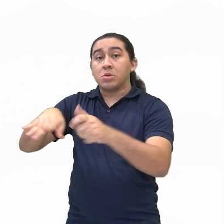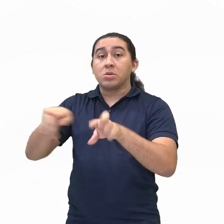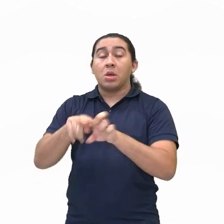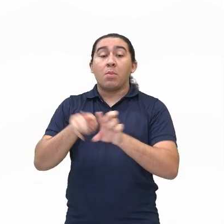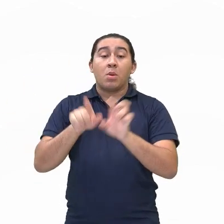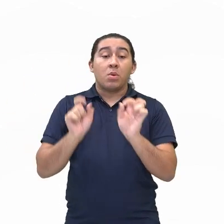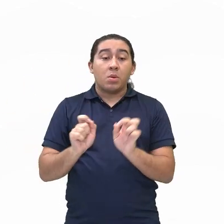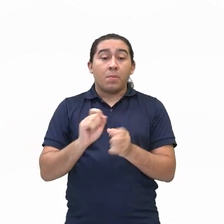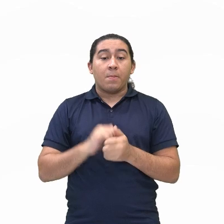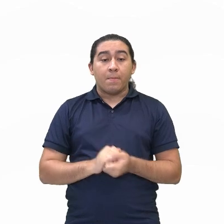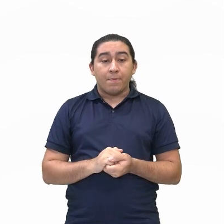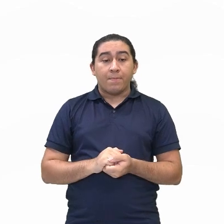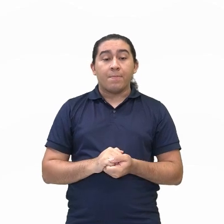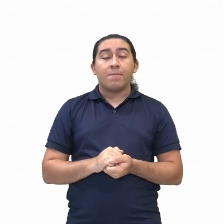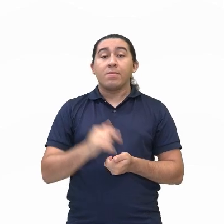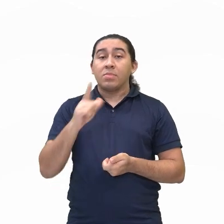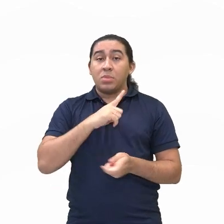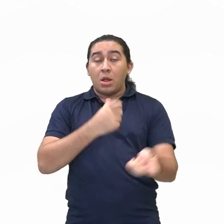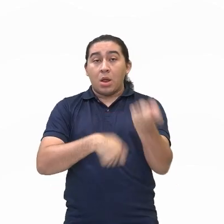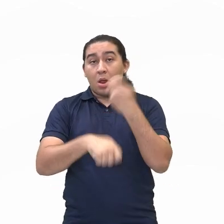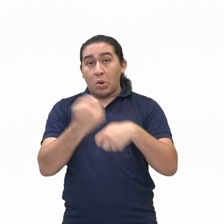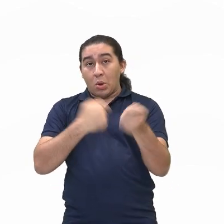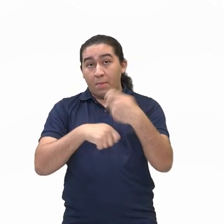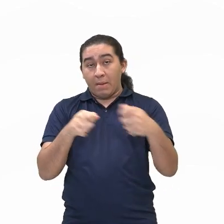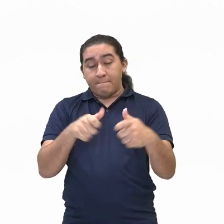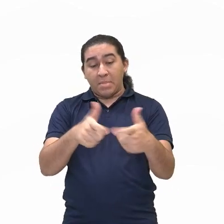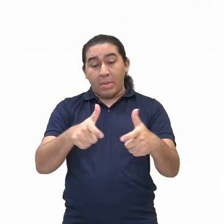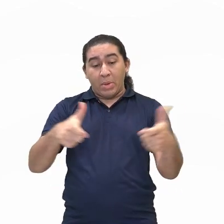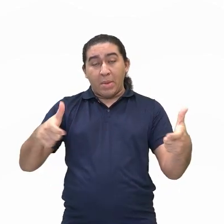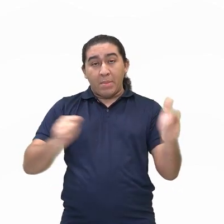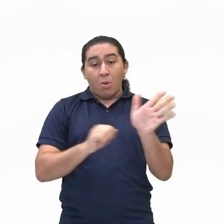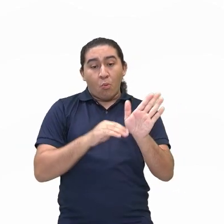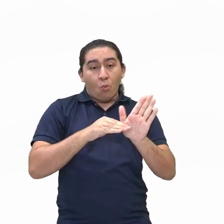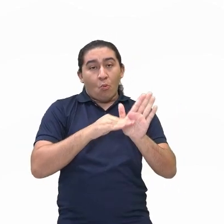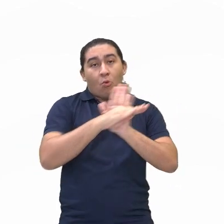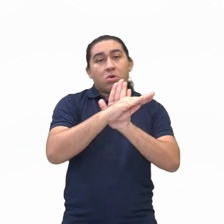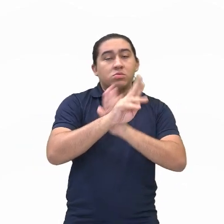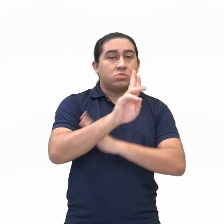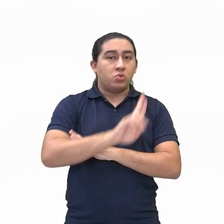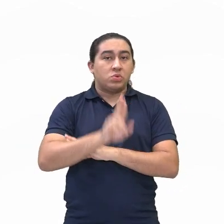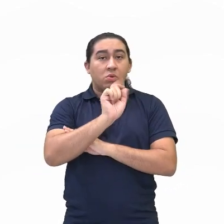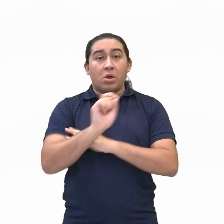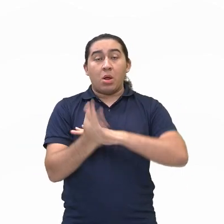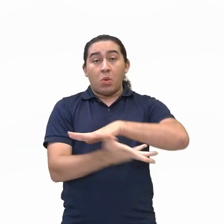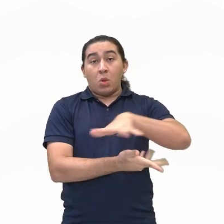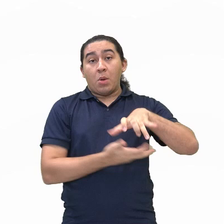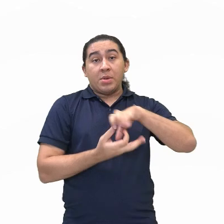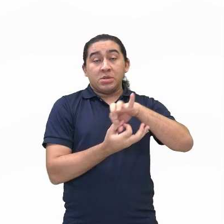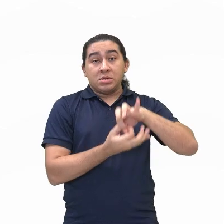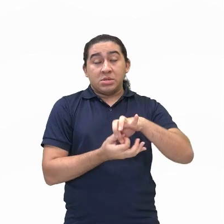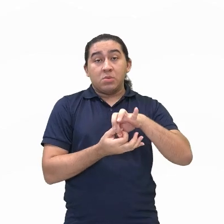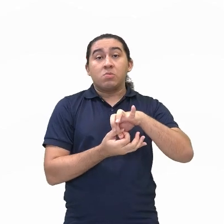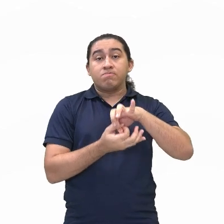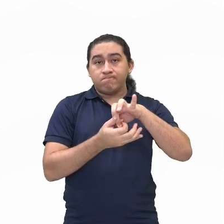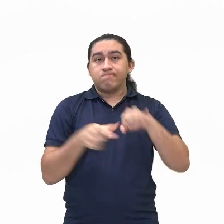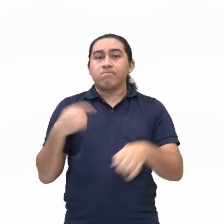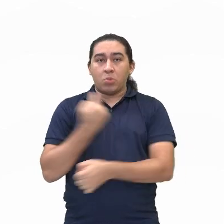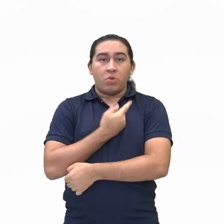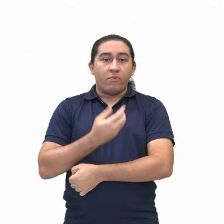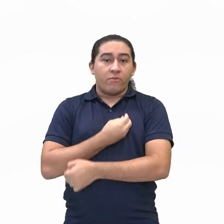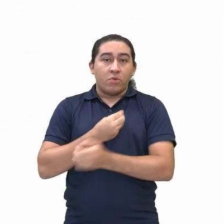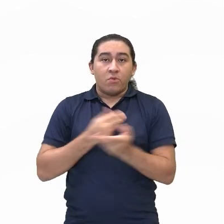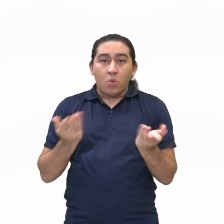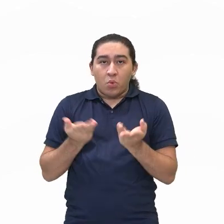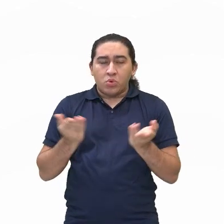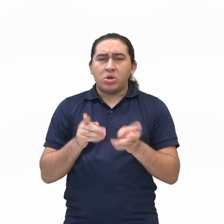acabam expandindo as suas economias através desse mundo globalizado em que a gente vive, tá?